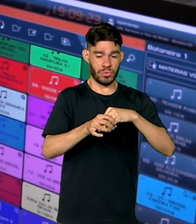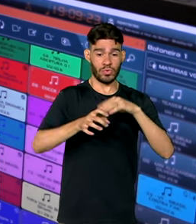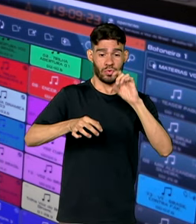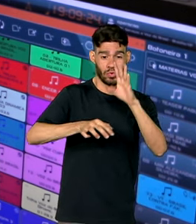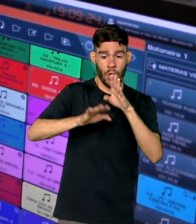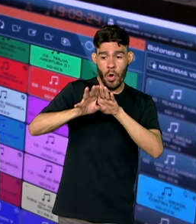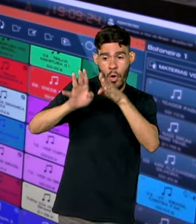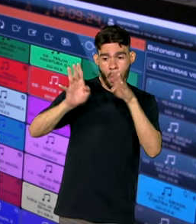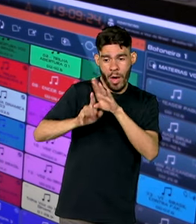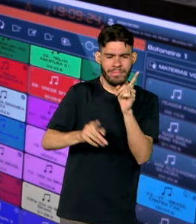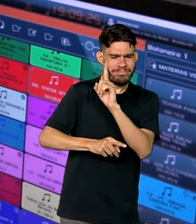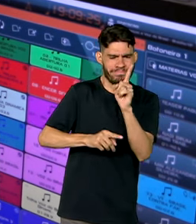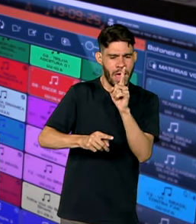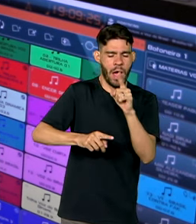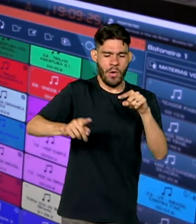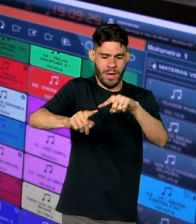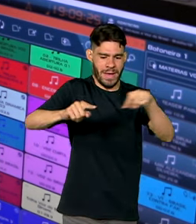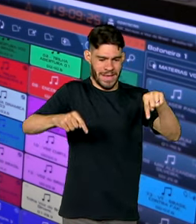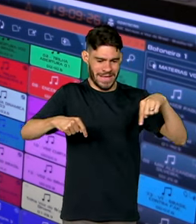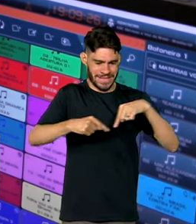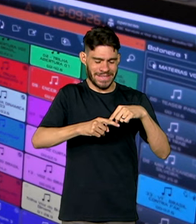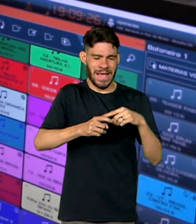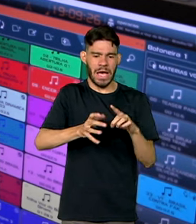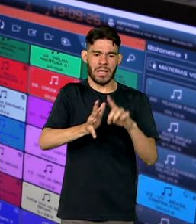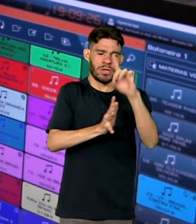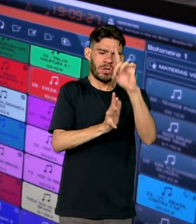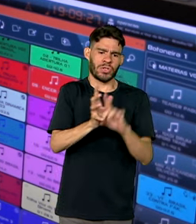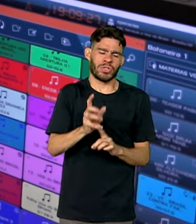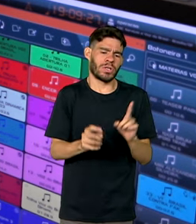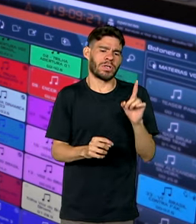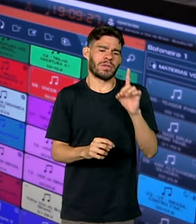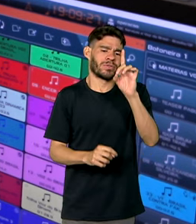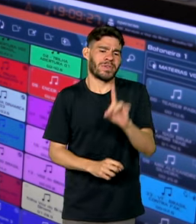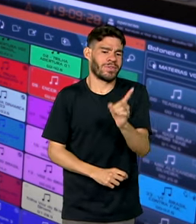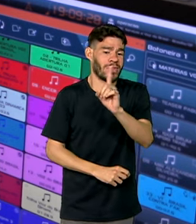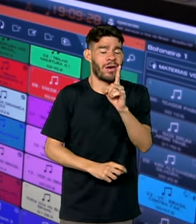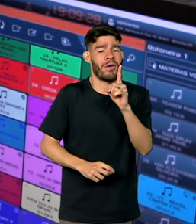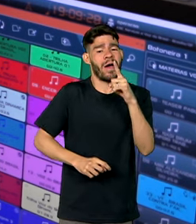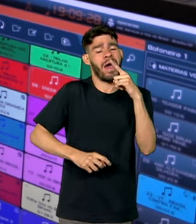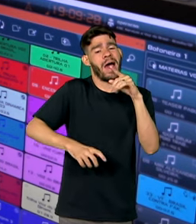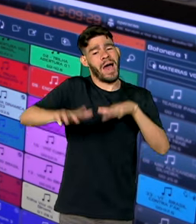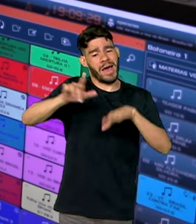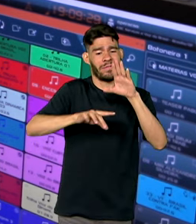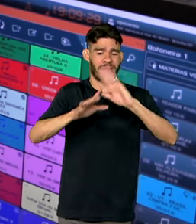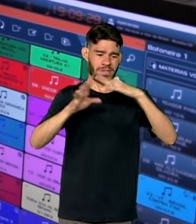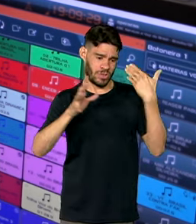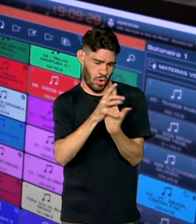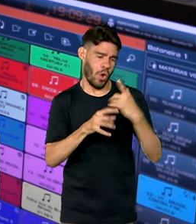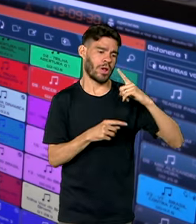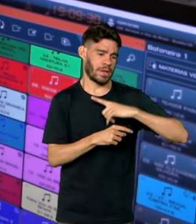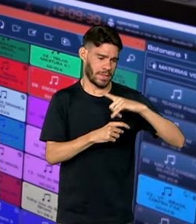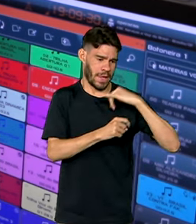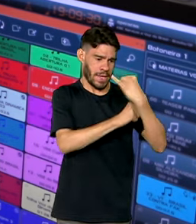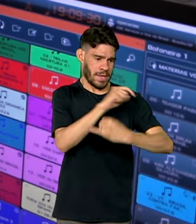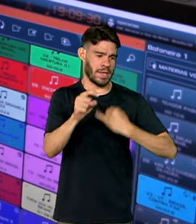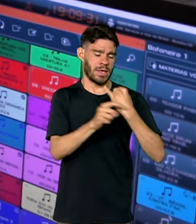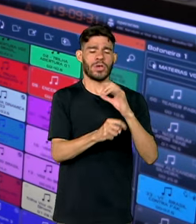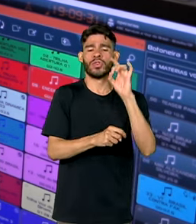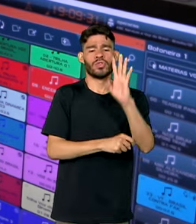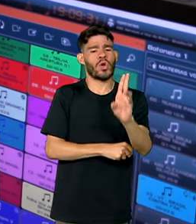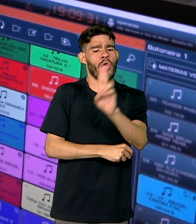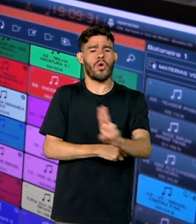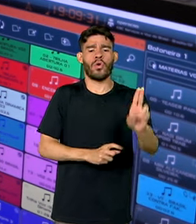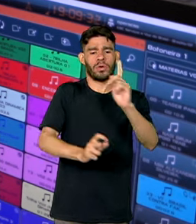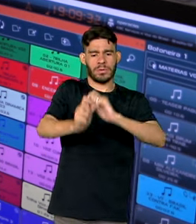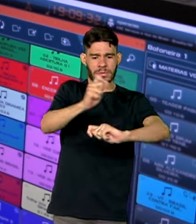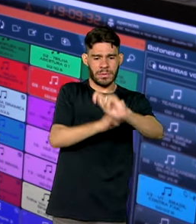escola né Não só até a sala do diretor que muitas vezes a escola tá conectada mas para uso administrativo e na verdade o que a